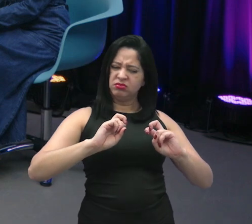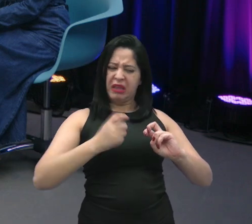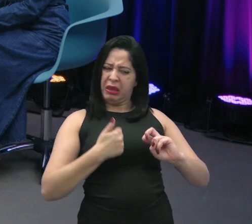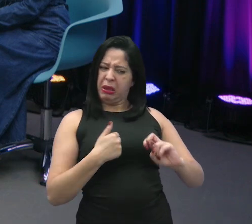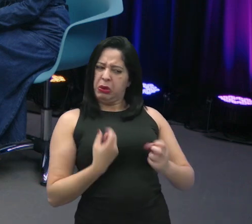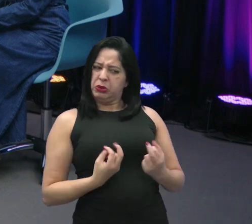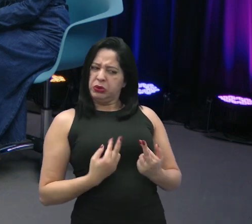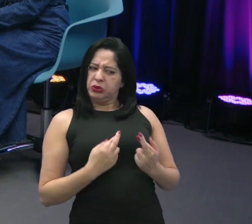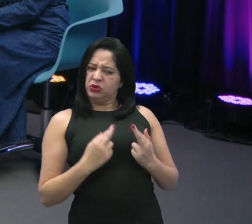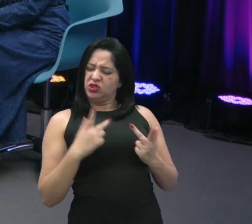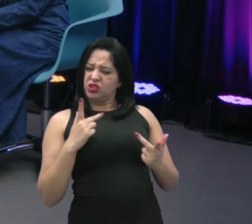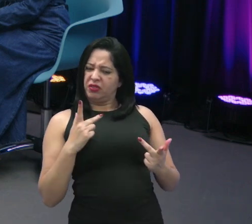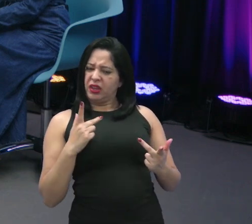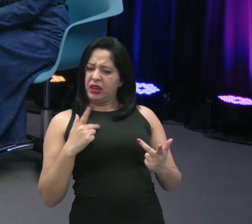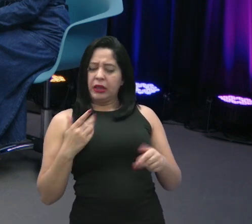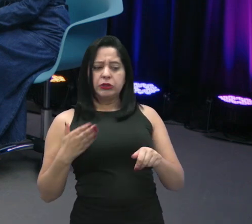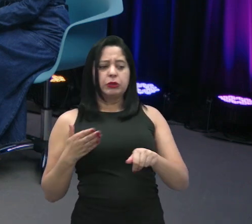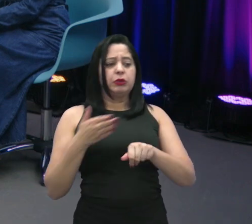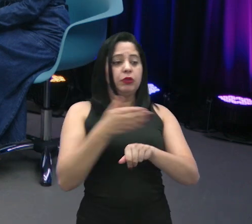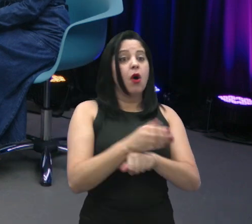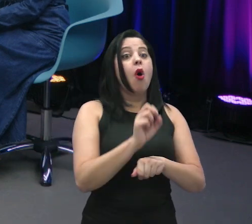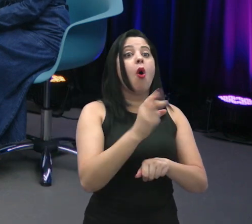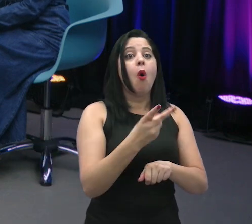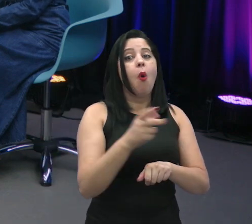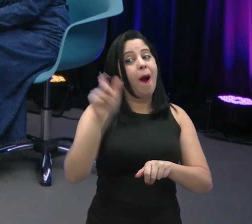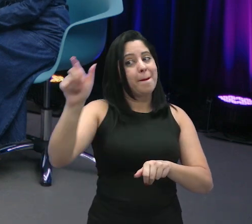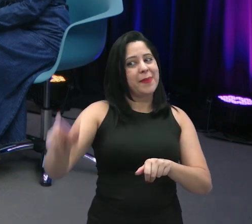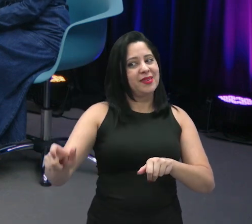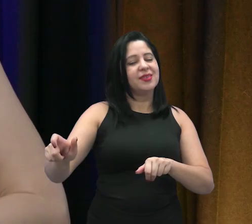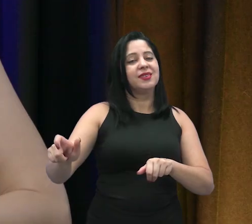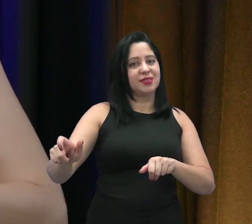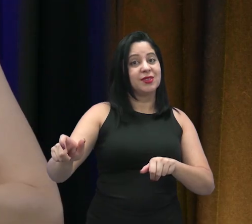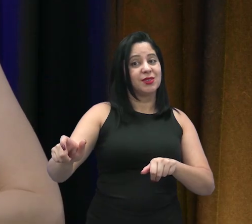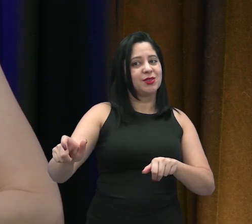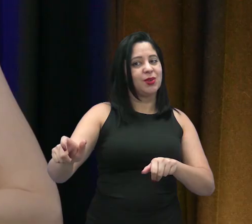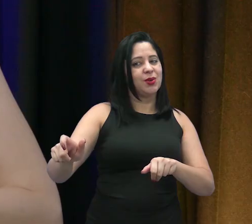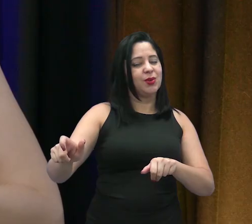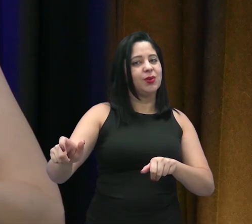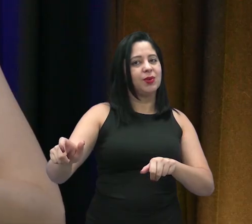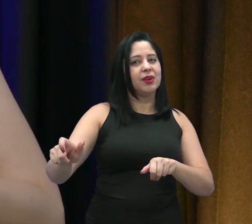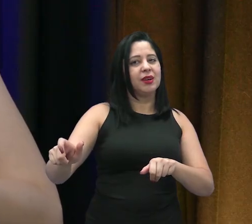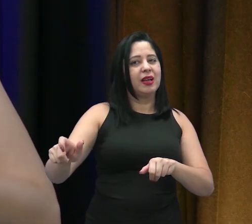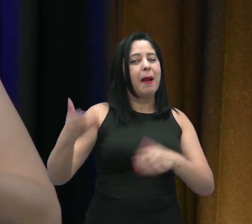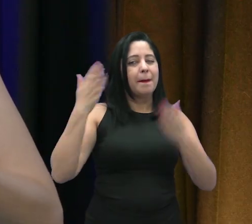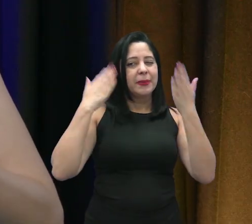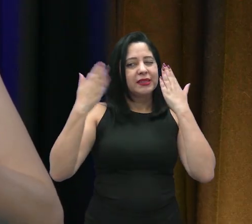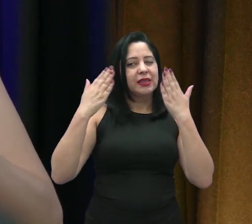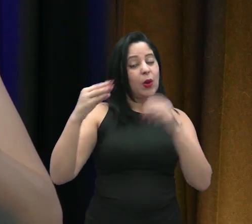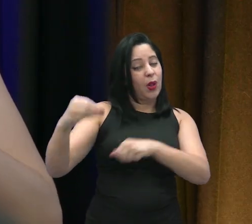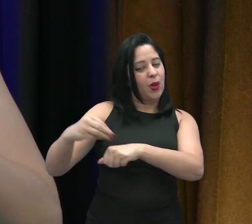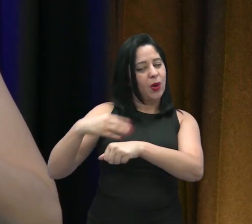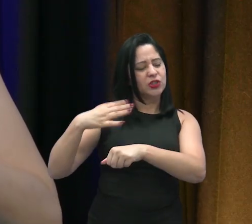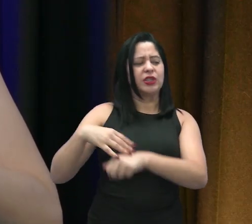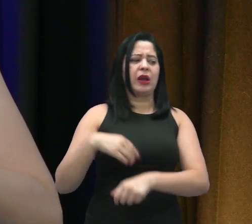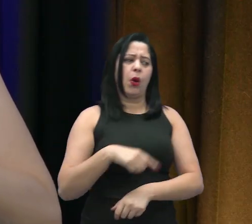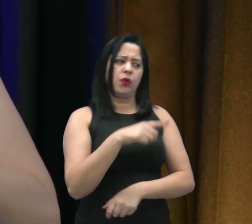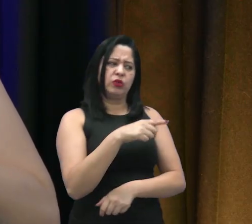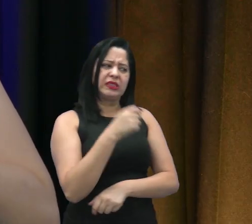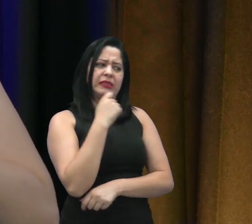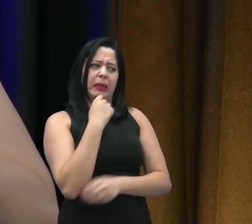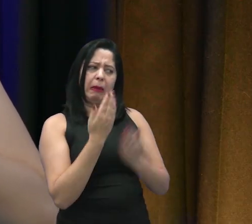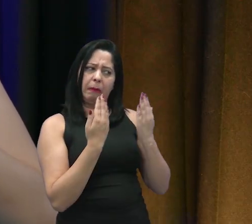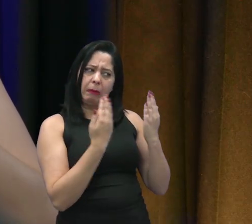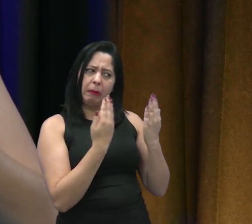questões e aí ele vai procurar um profissional ou alguém pontua para ele. Às vezes faz uma terapia, né? E aí a psicóloga já pontua para ele se ele não